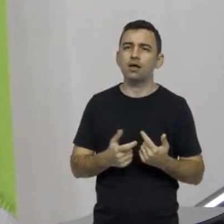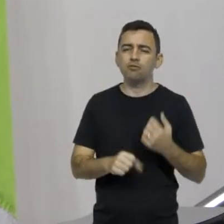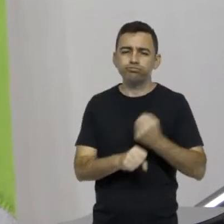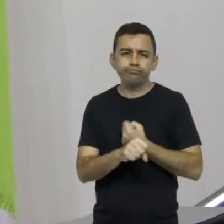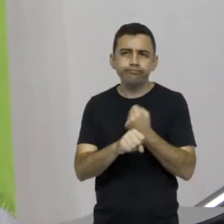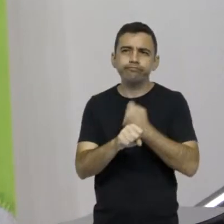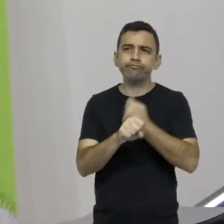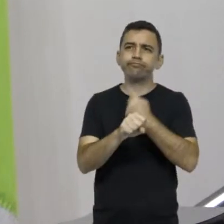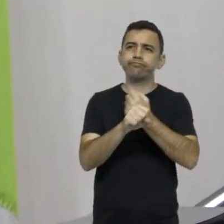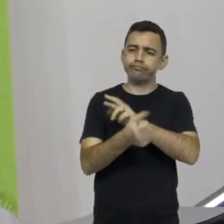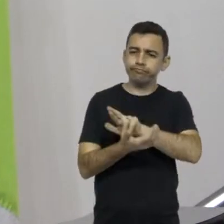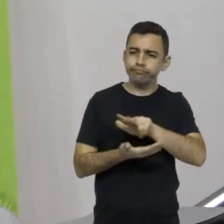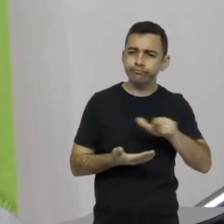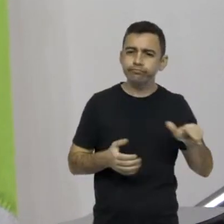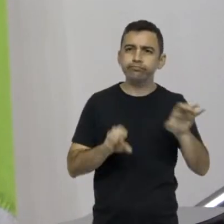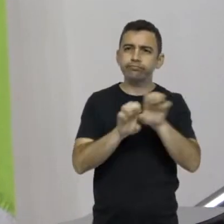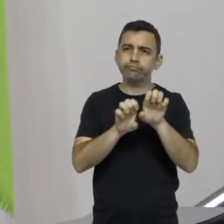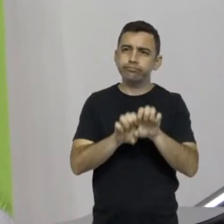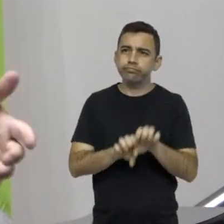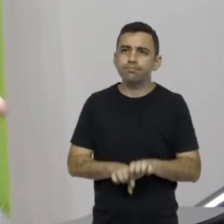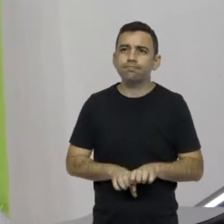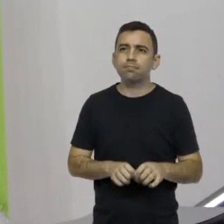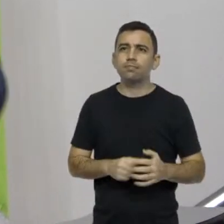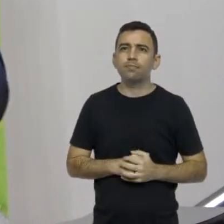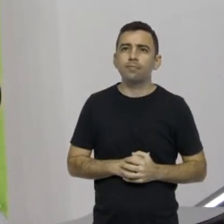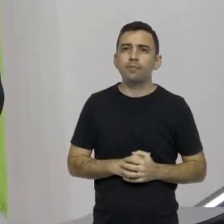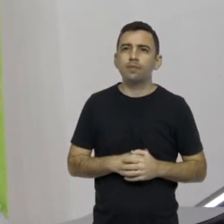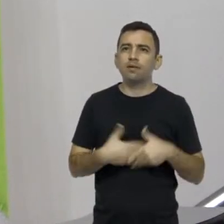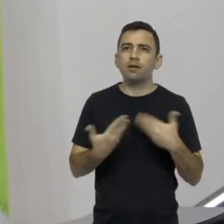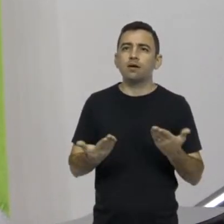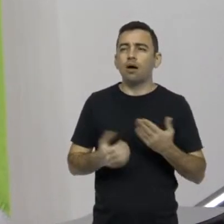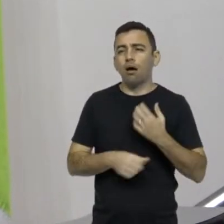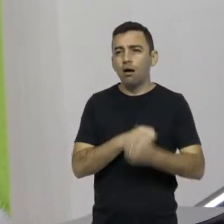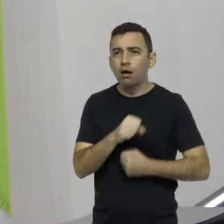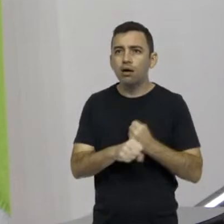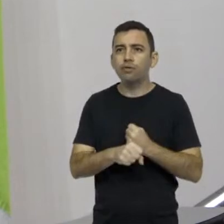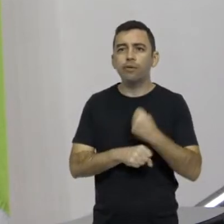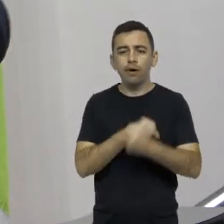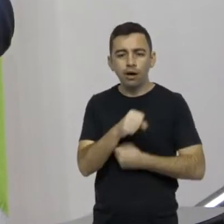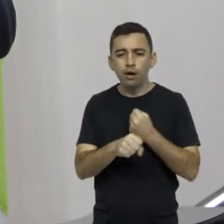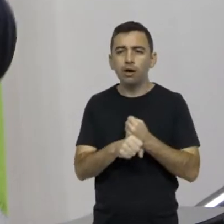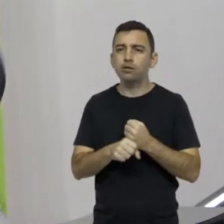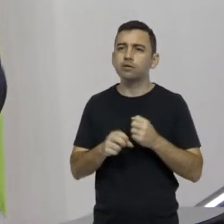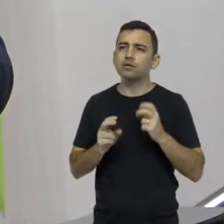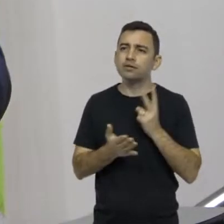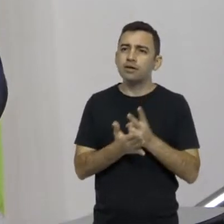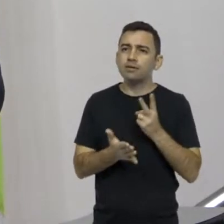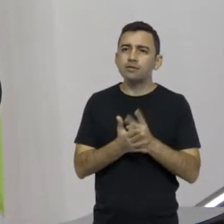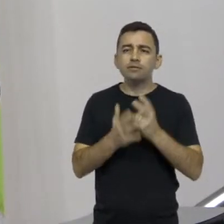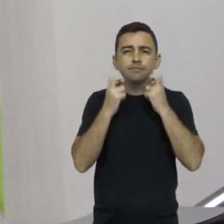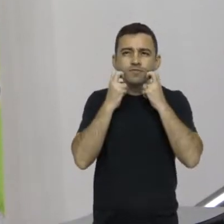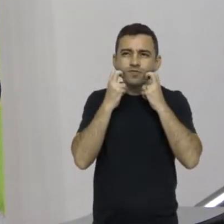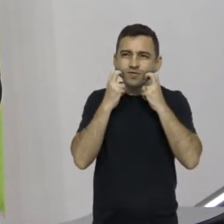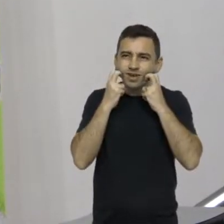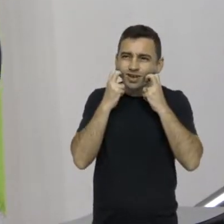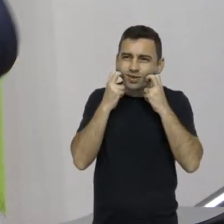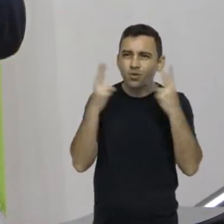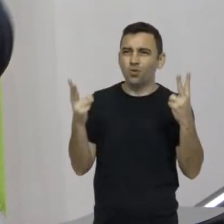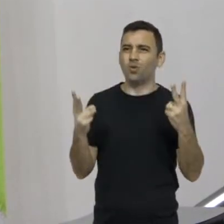de infraestrutura no nosso estado. E não, todo ano a gente vê a vergonhosa, deputado